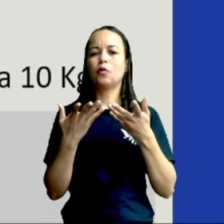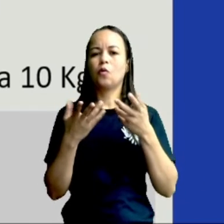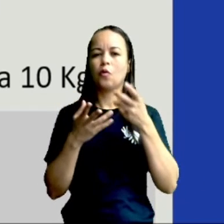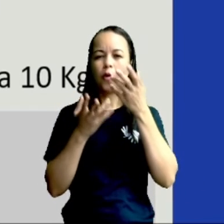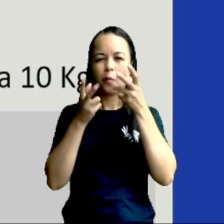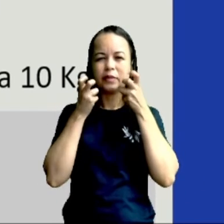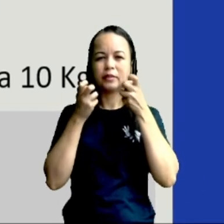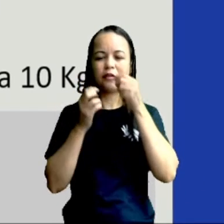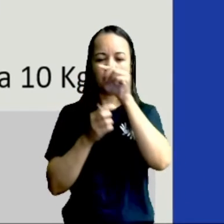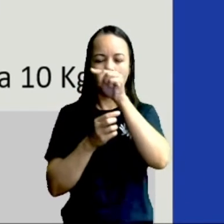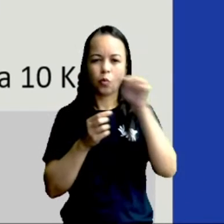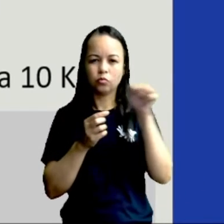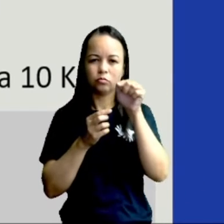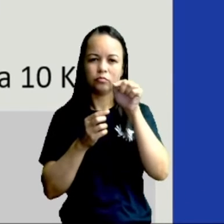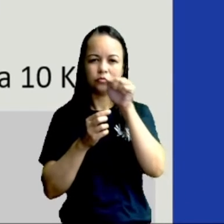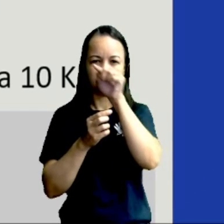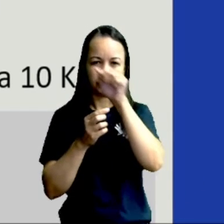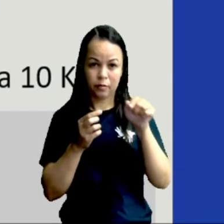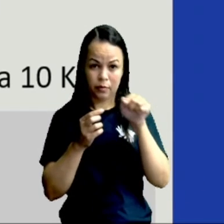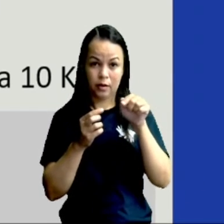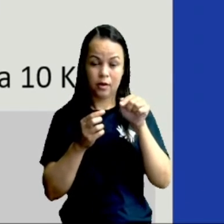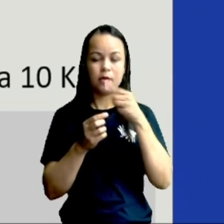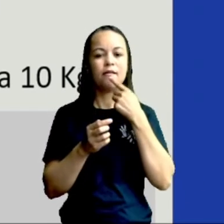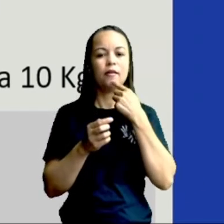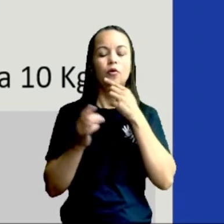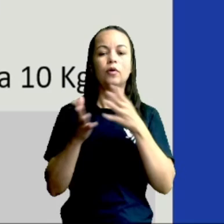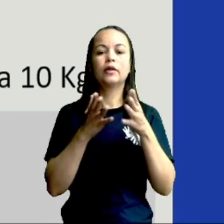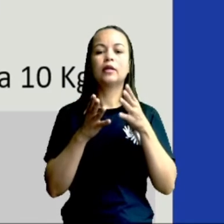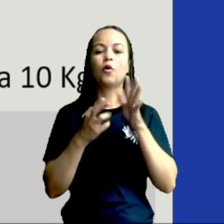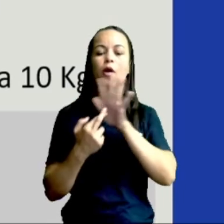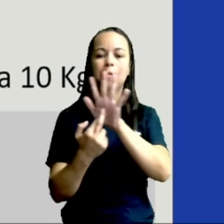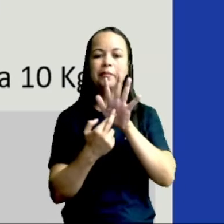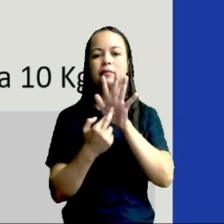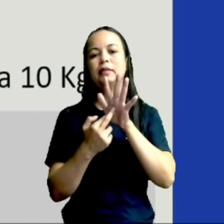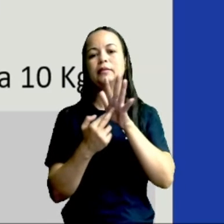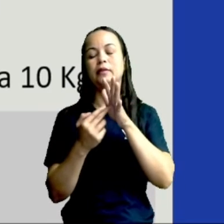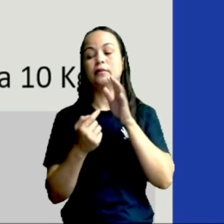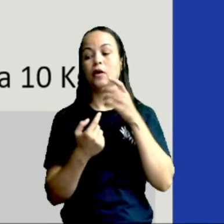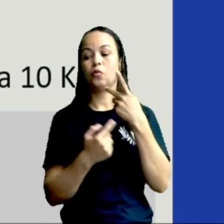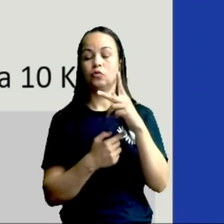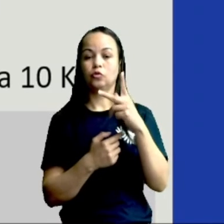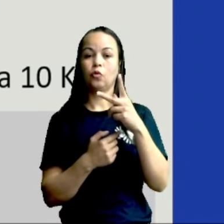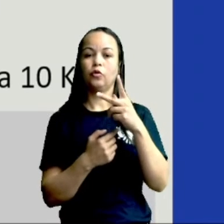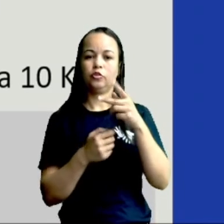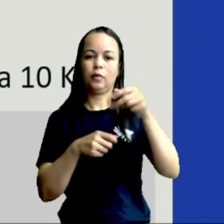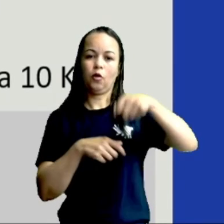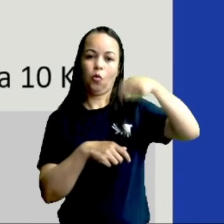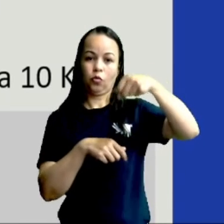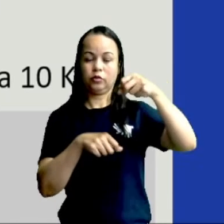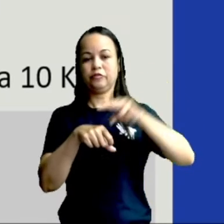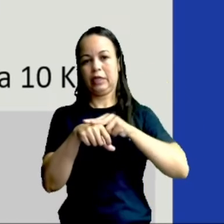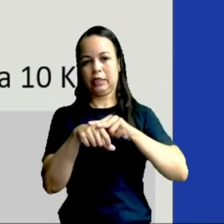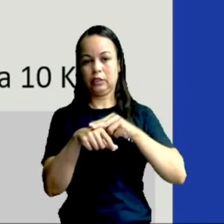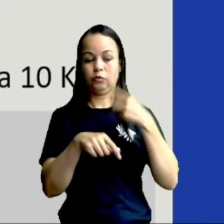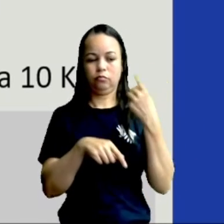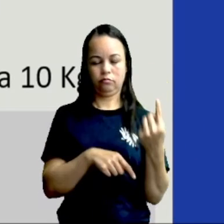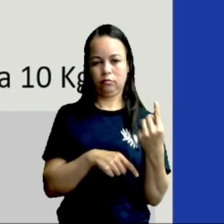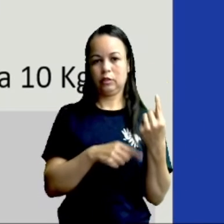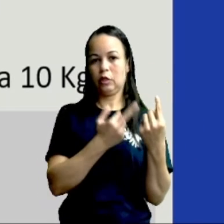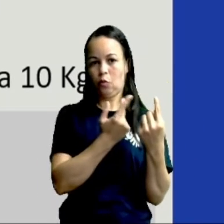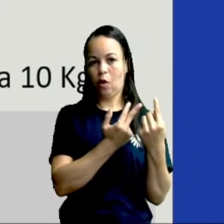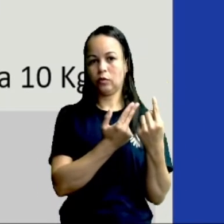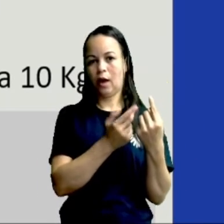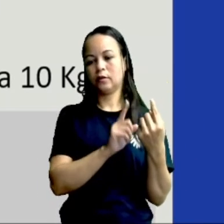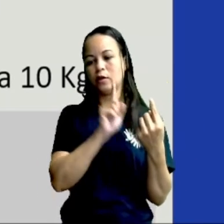vermelho, 2 tracinhos que representam os 2 pacotes verdes. Um que está de um lado da